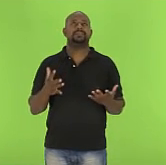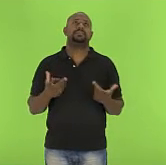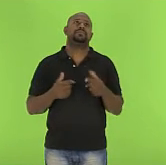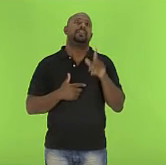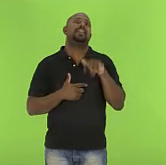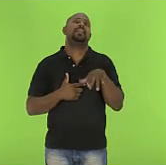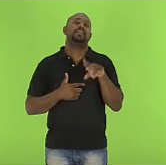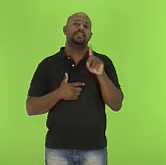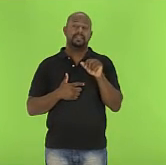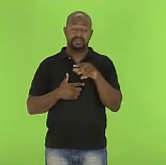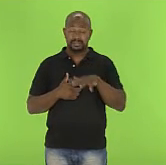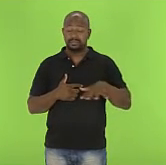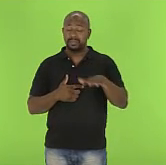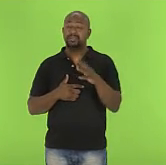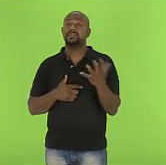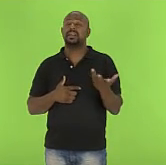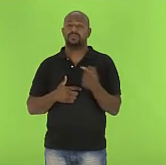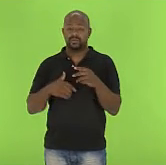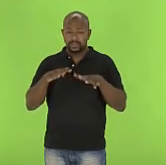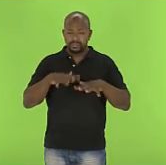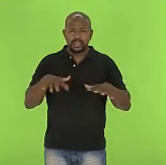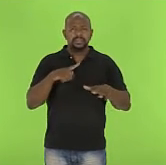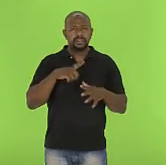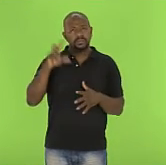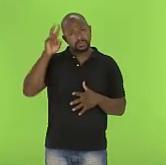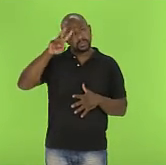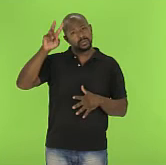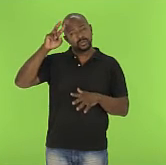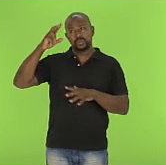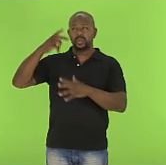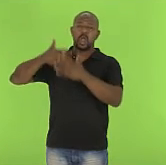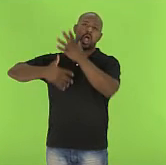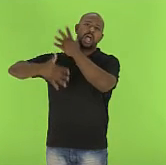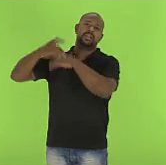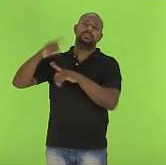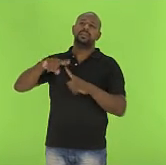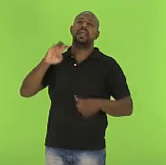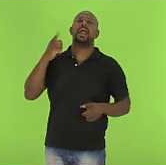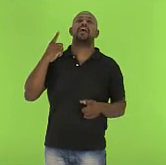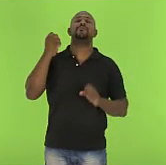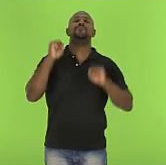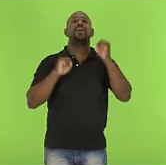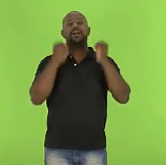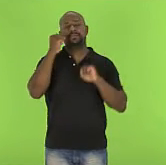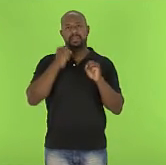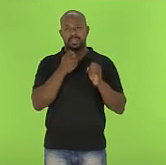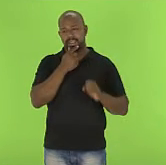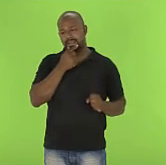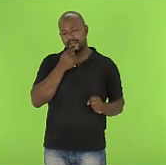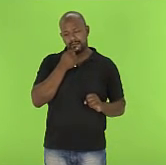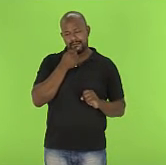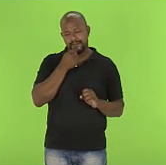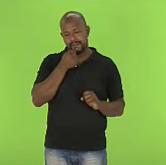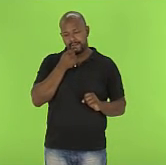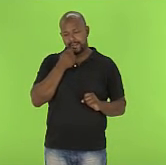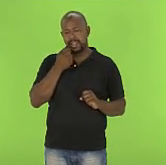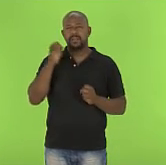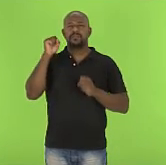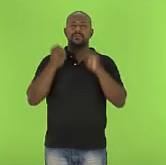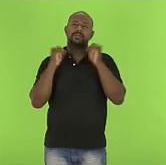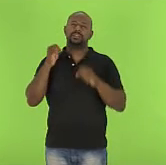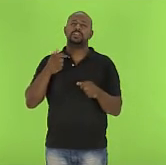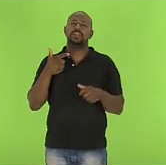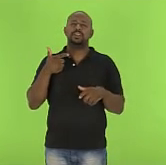As fotos estão lindas, esse espaço é maravilhoso, e esse espaço tem uma história, porque ele era uma fábrica. Ele era uma fábrica